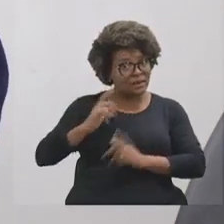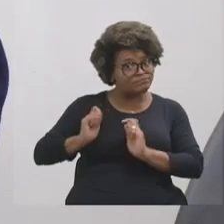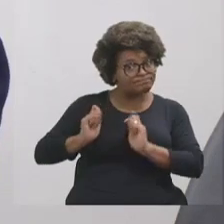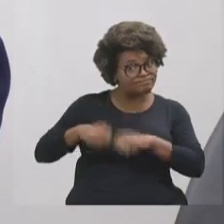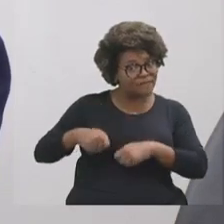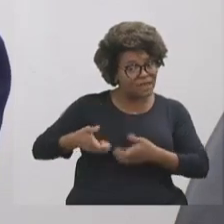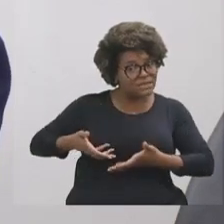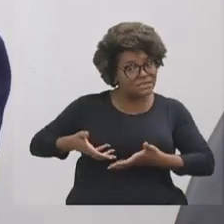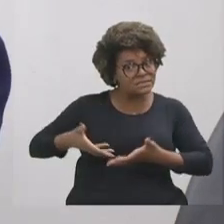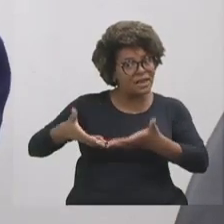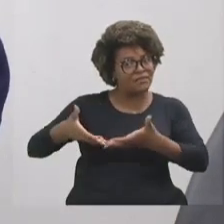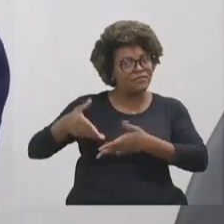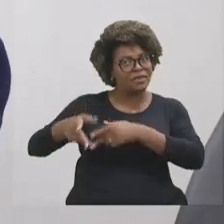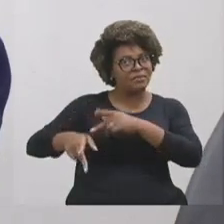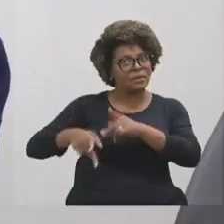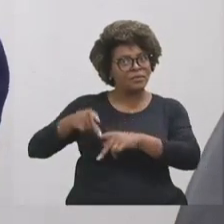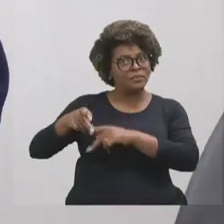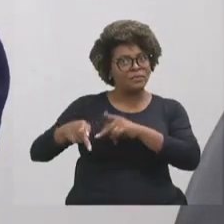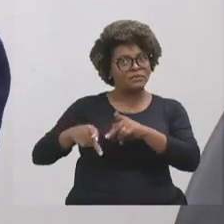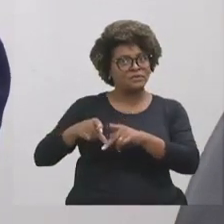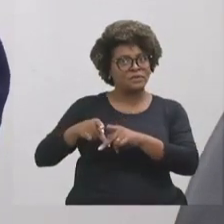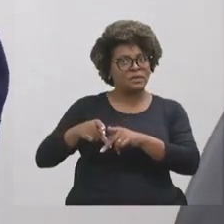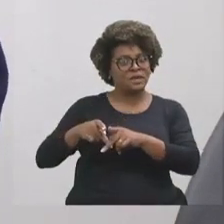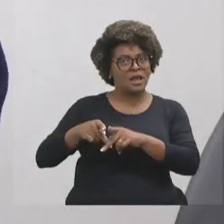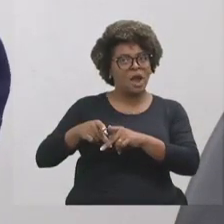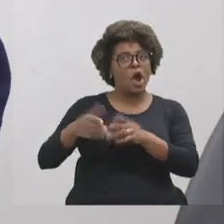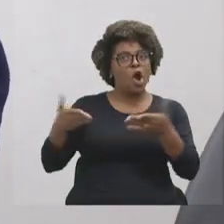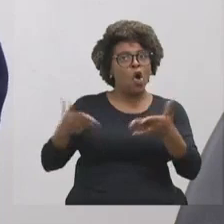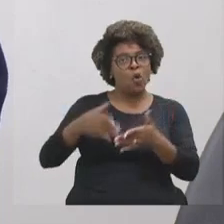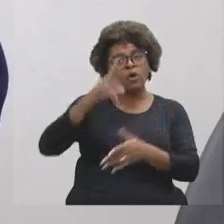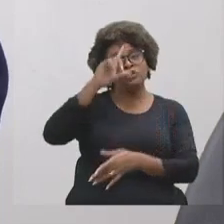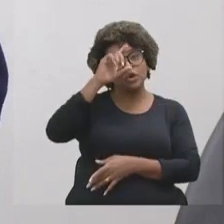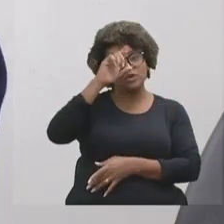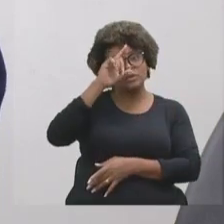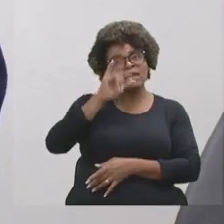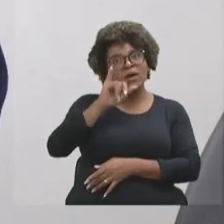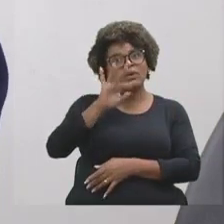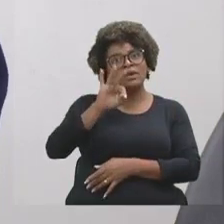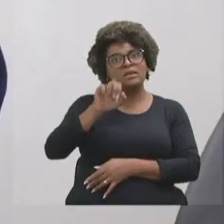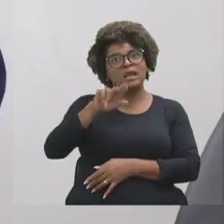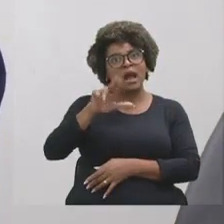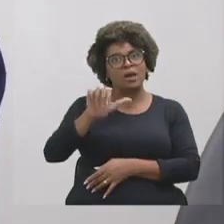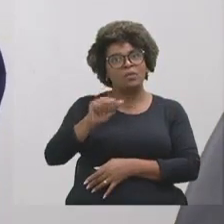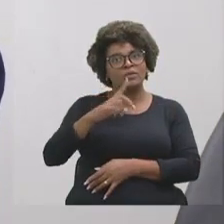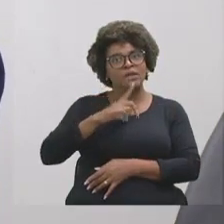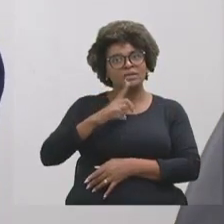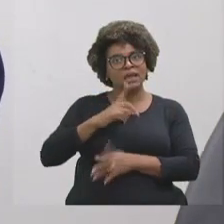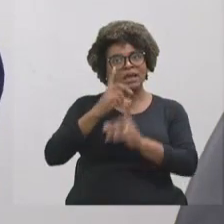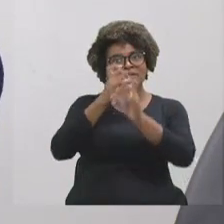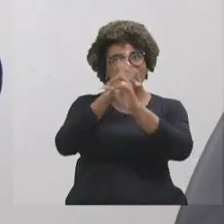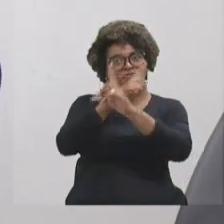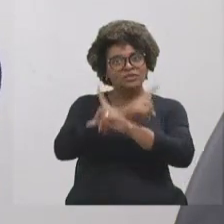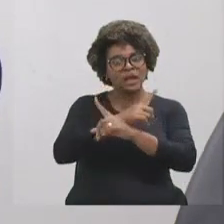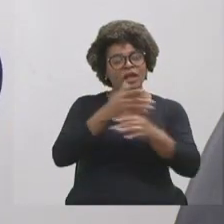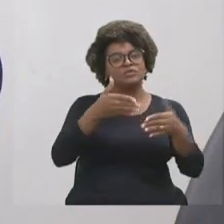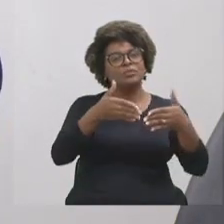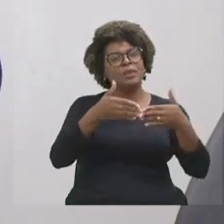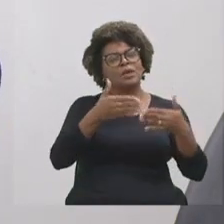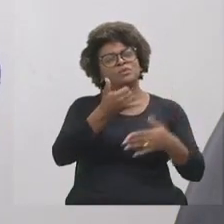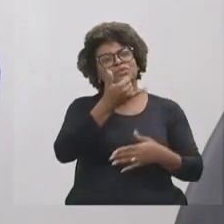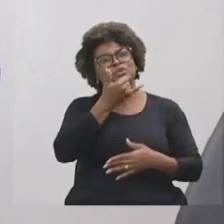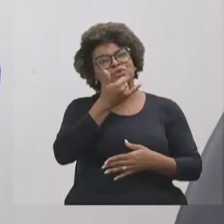hoje infelizmente o hospital de Itaú no passo por essa dificuldade reconheço né peço desculpas a Lohana se eu usei palavras que